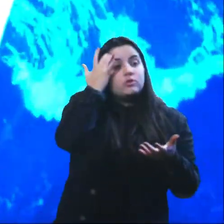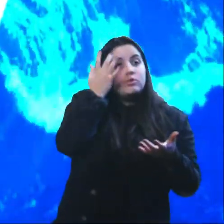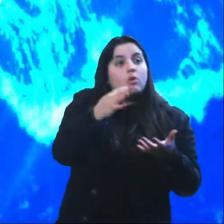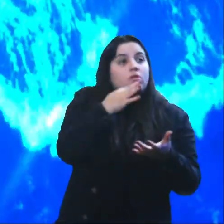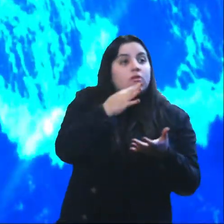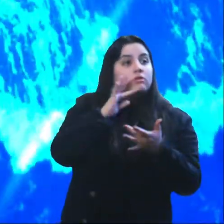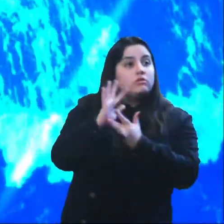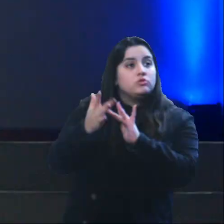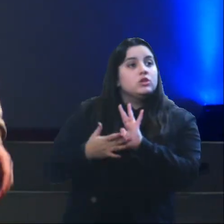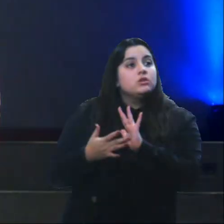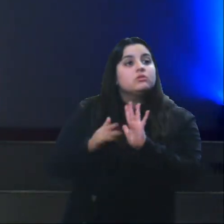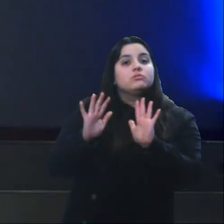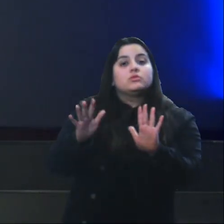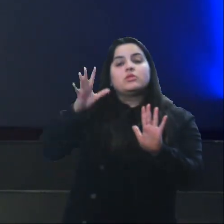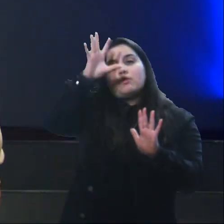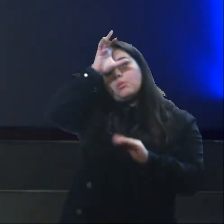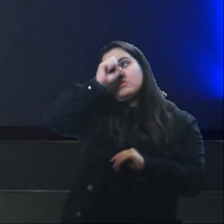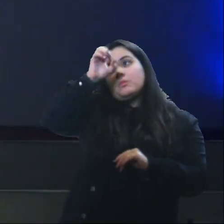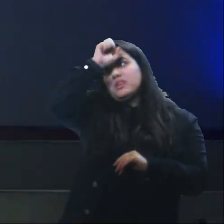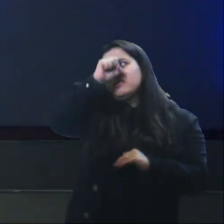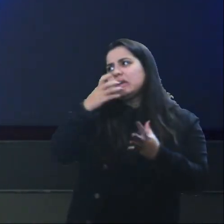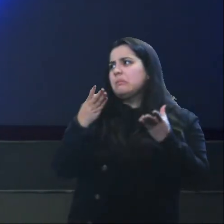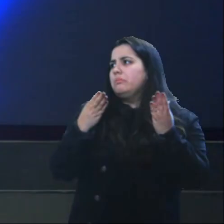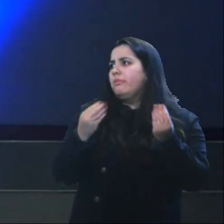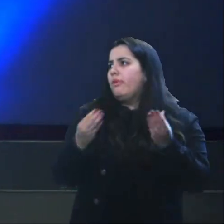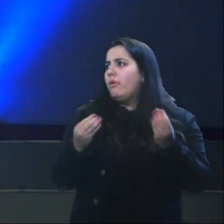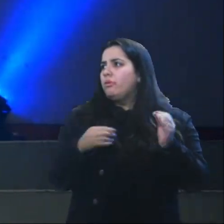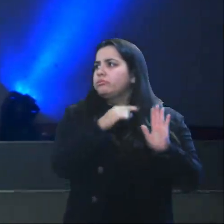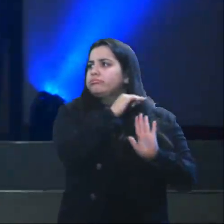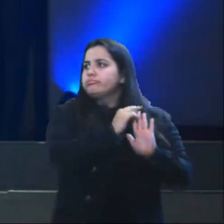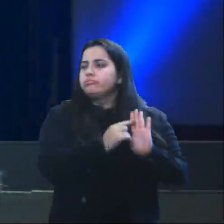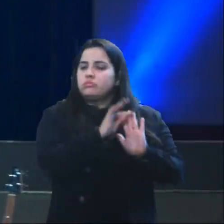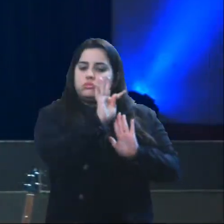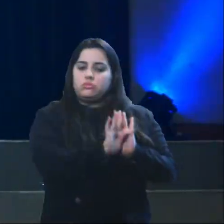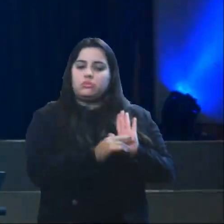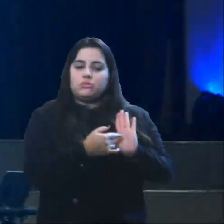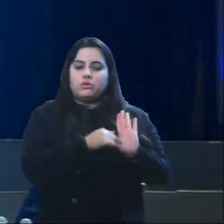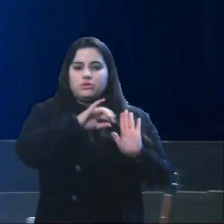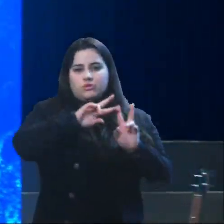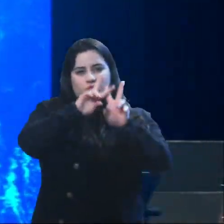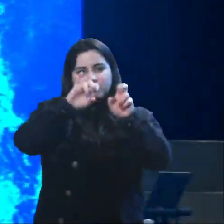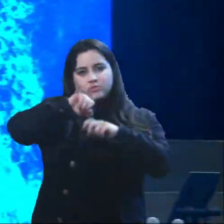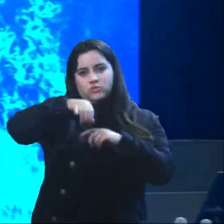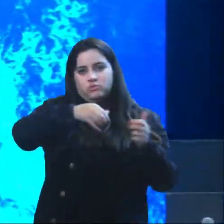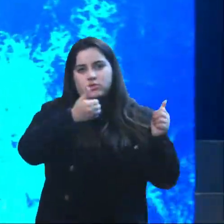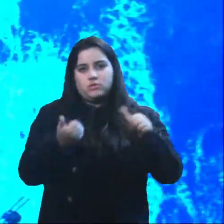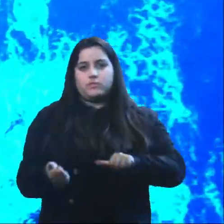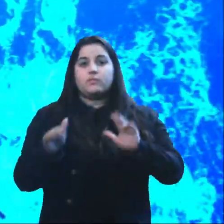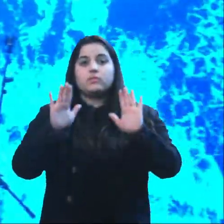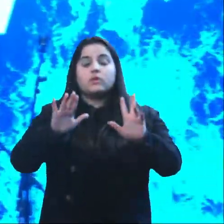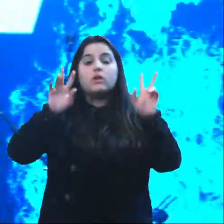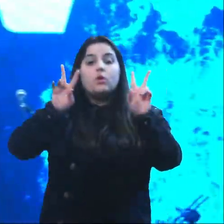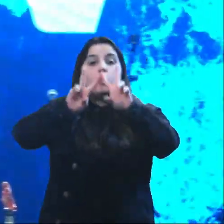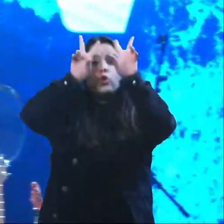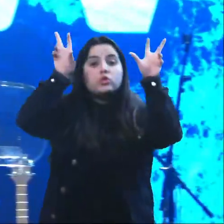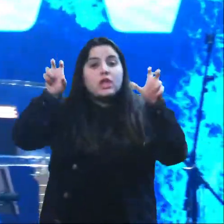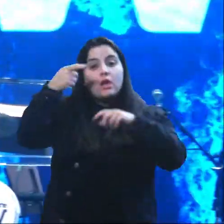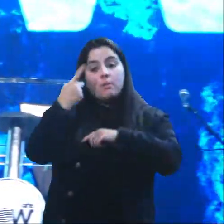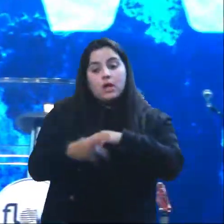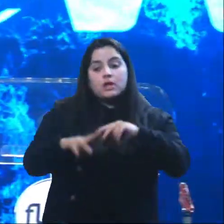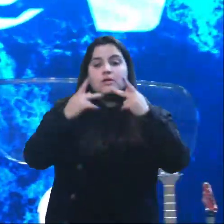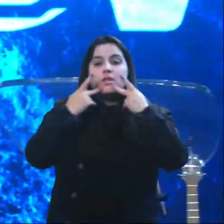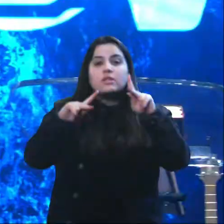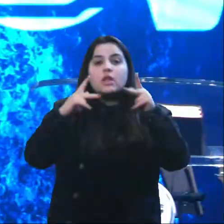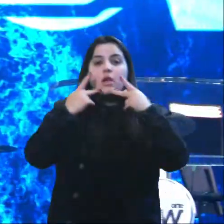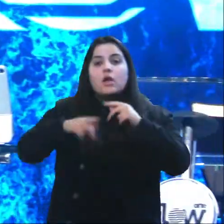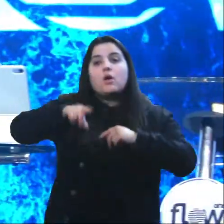vamos aprender muito com João Batista hoje, e o título dessa mensagem é Batizados no Espírito ou